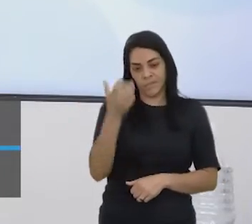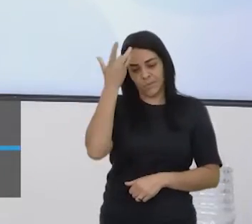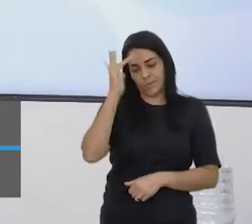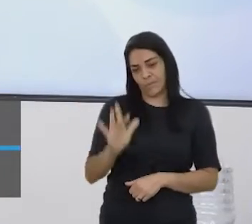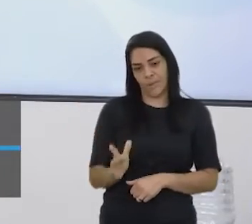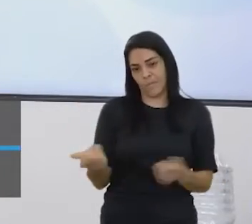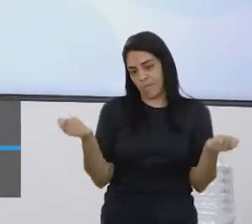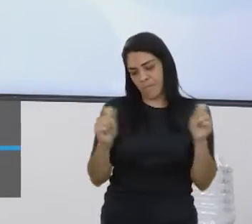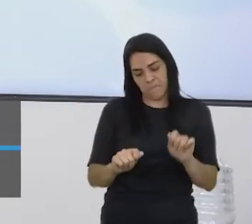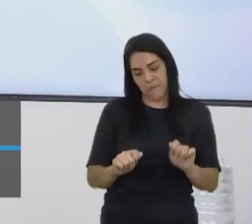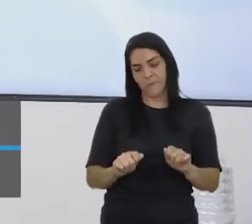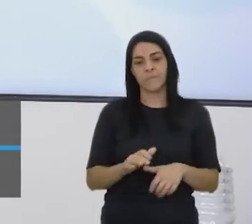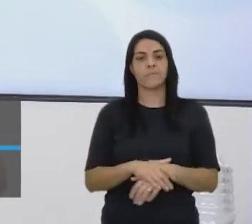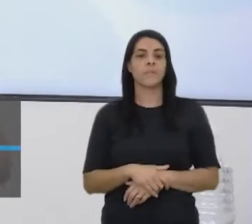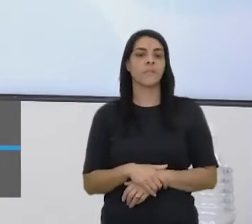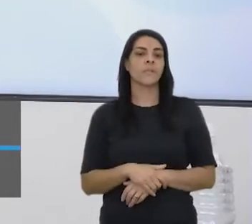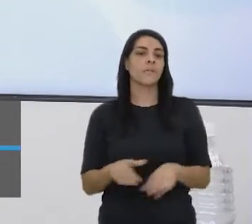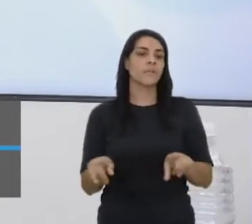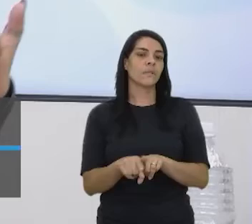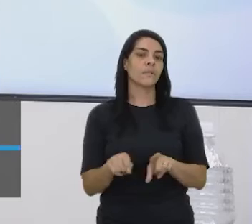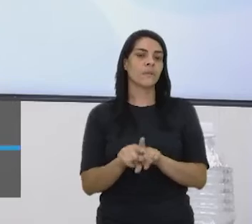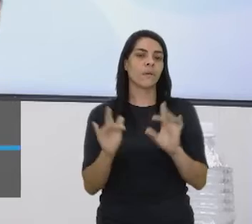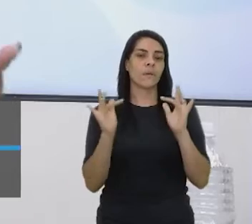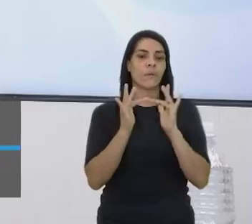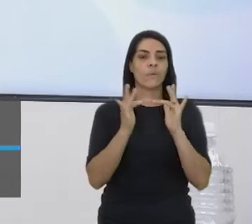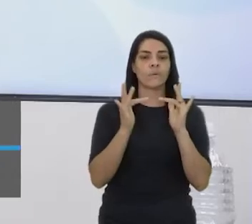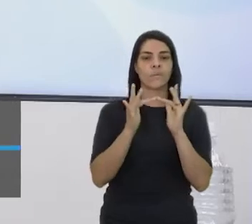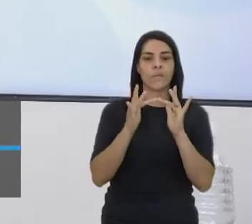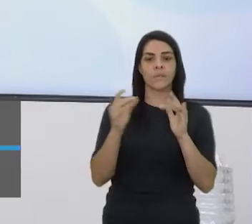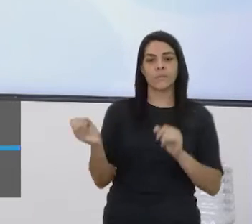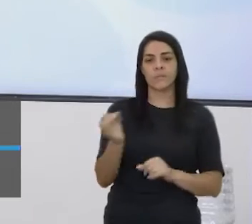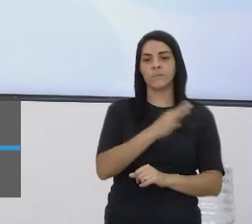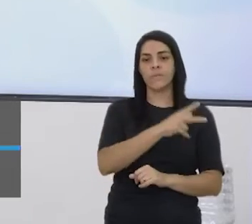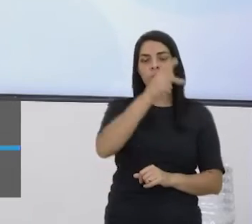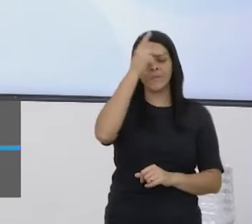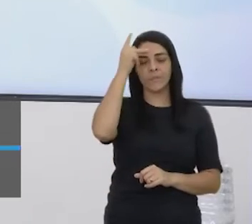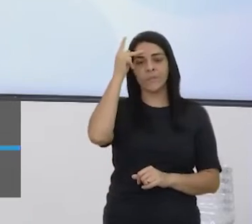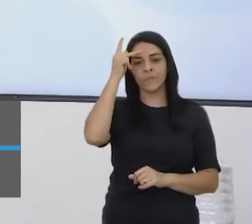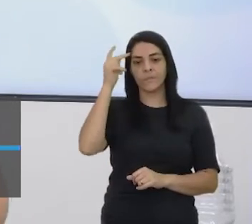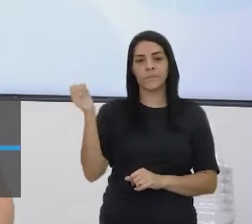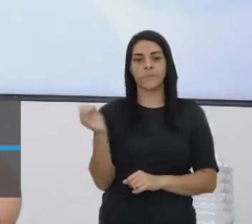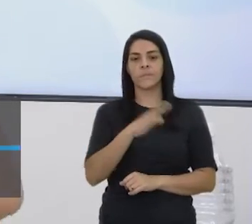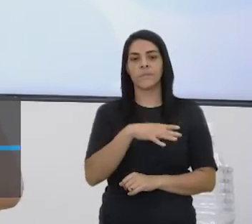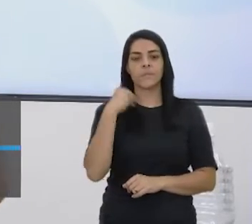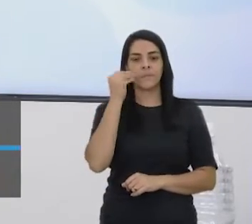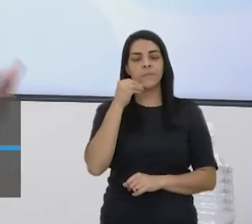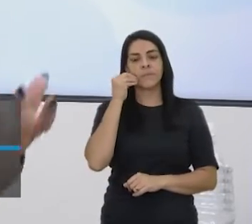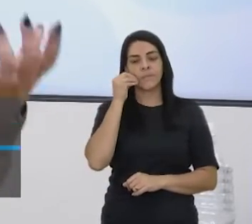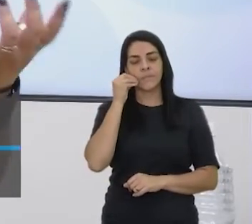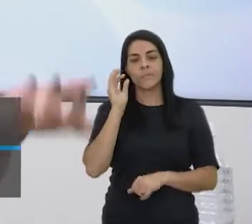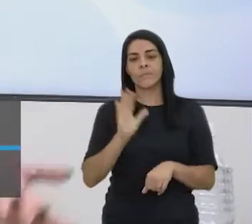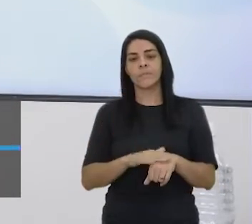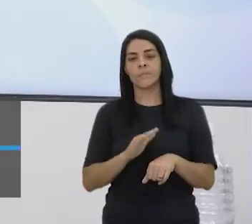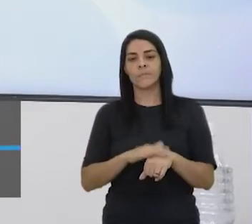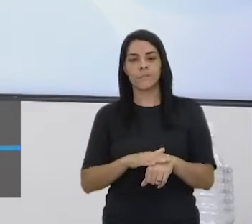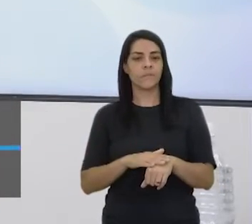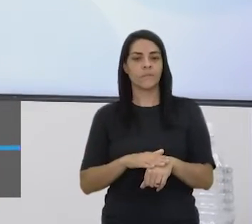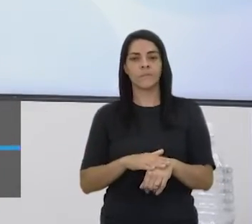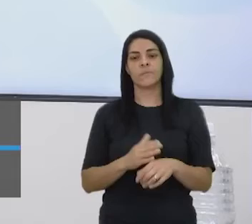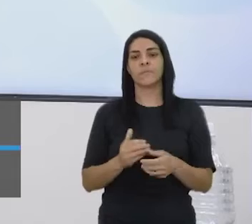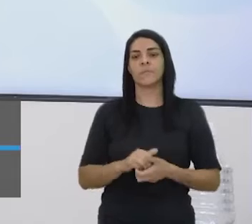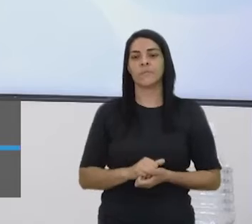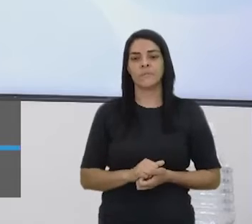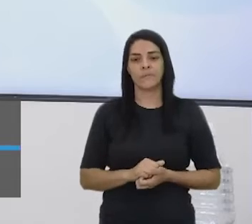a gente começa também a entrar em contato com novas pessoas novas experiências e isso faz parte do nosso processo